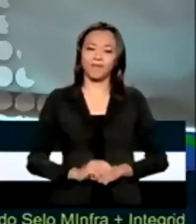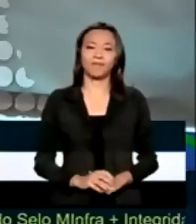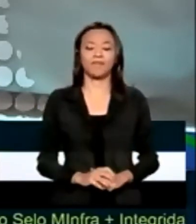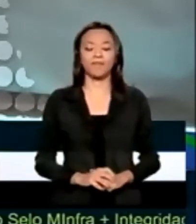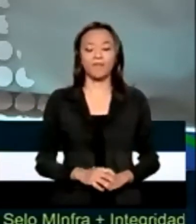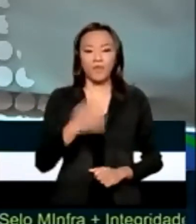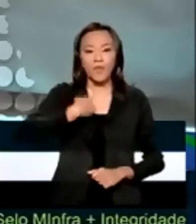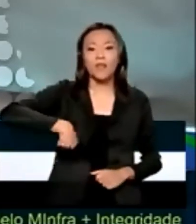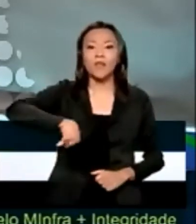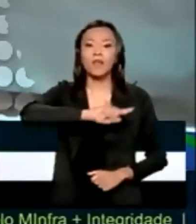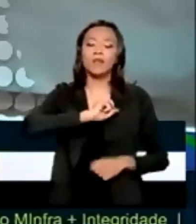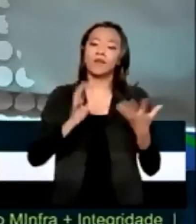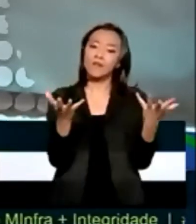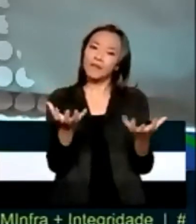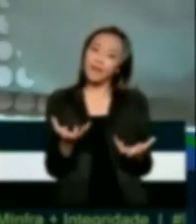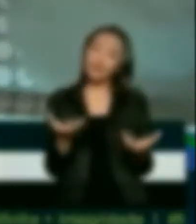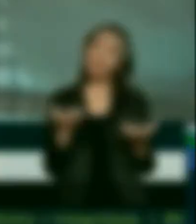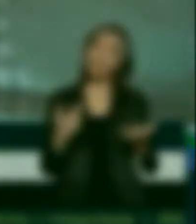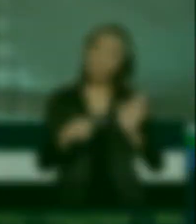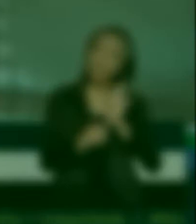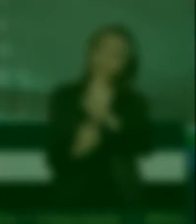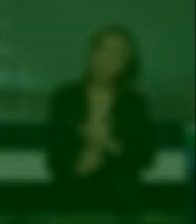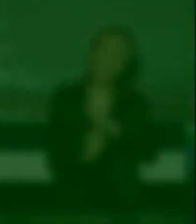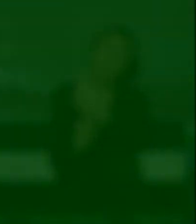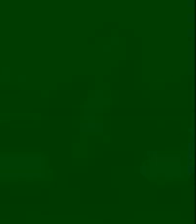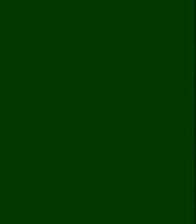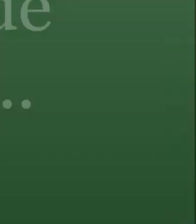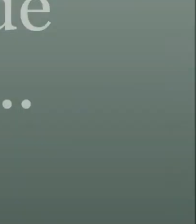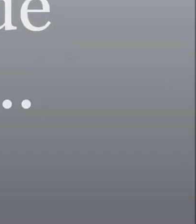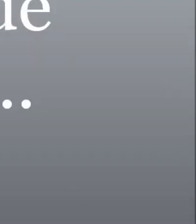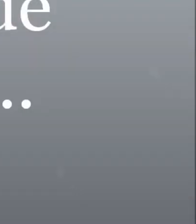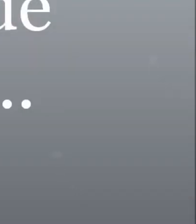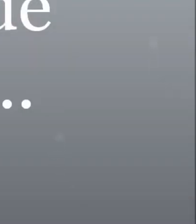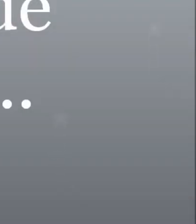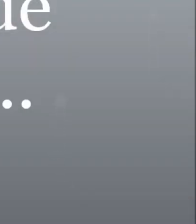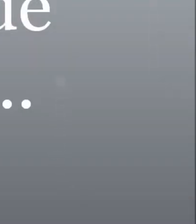e a gente quer realmente deixar legado a gente quer realmente transformar